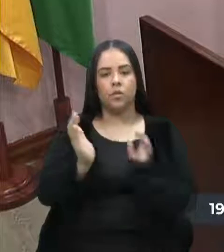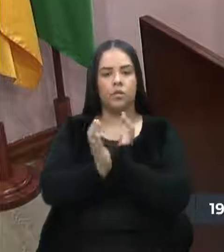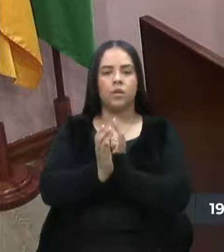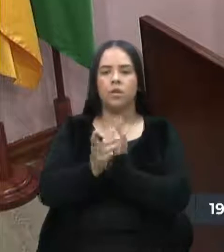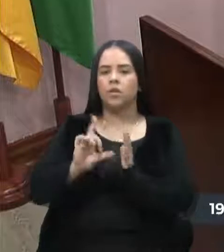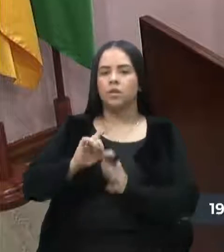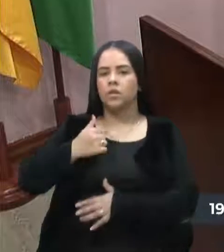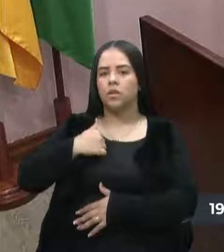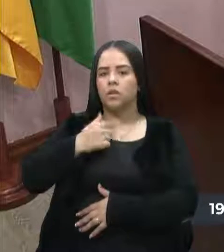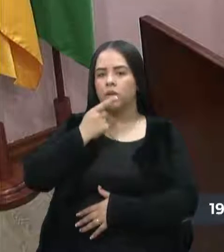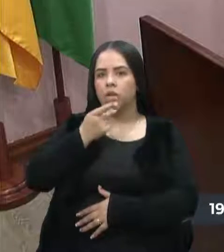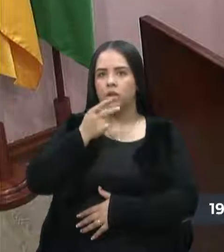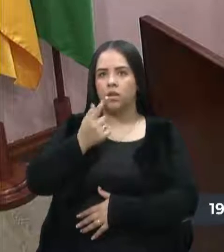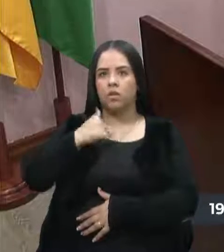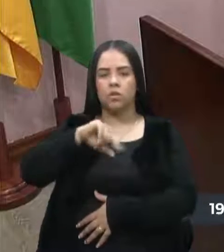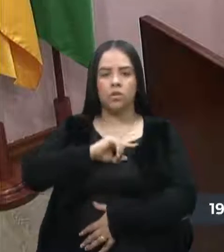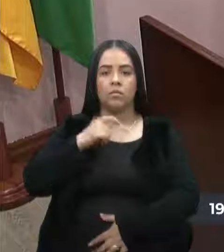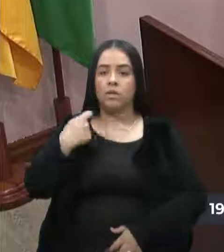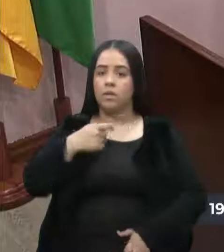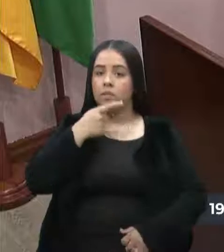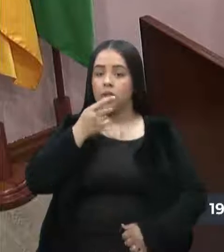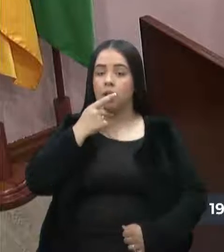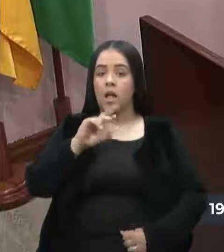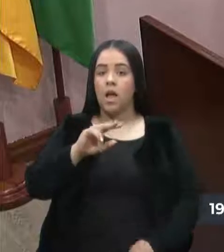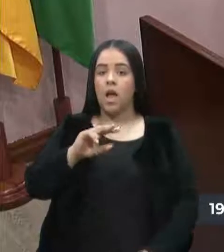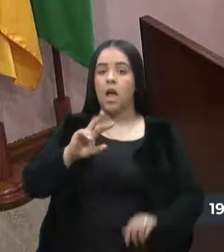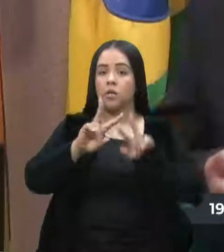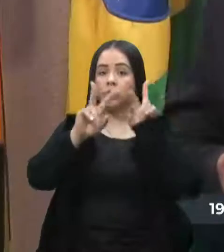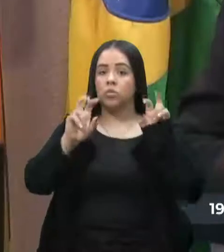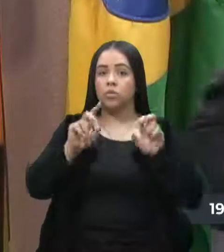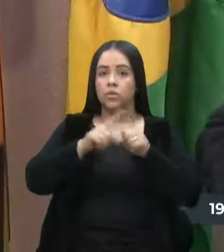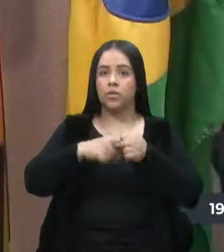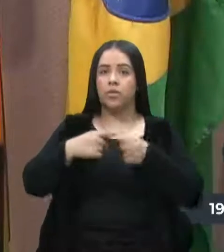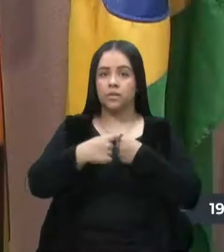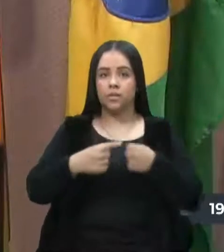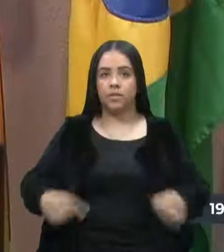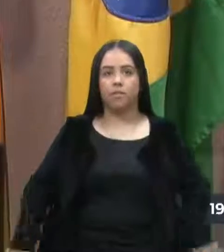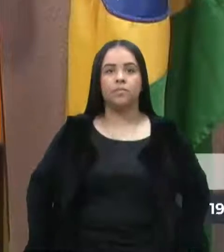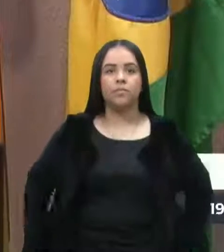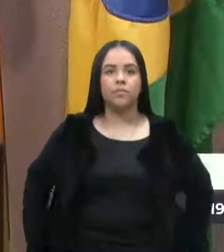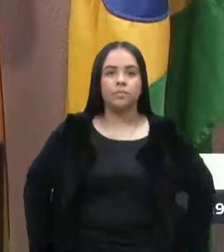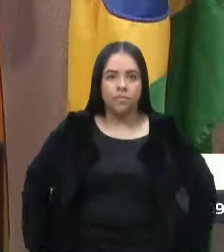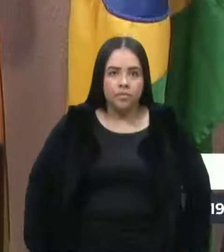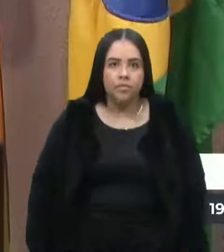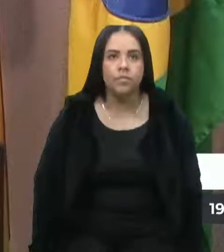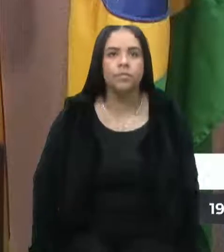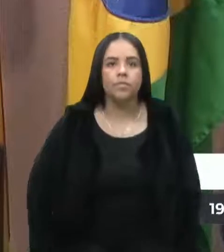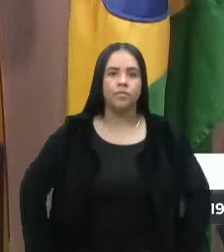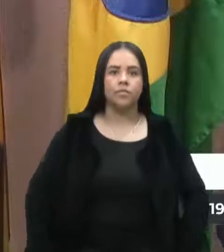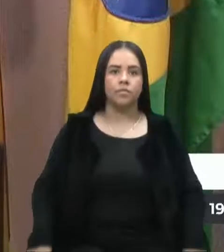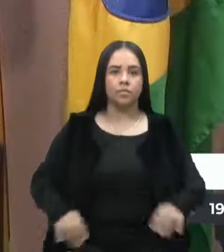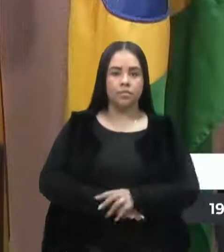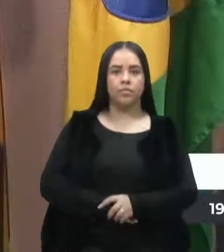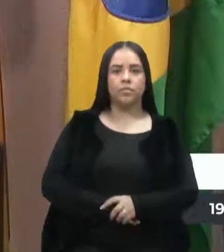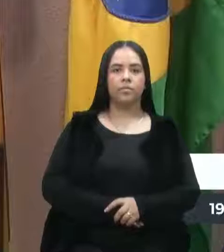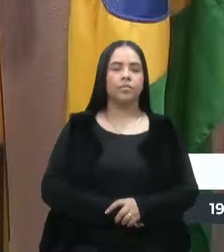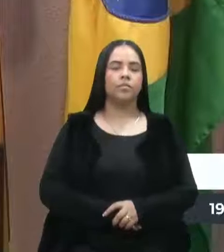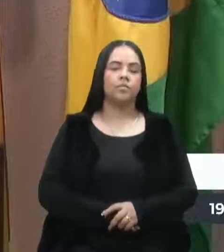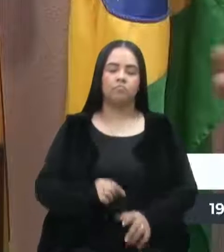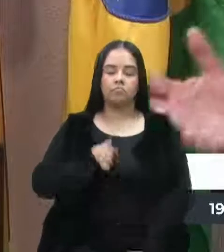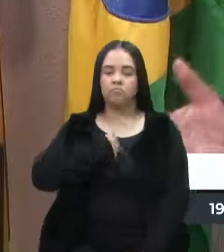aliás nós devemos falar aqui os temas da cidade né Oi e eu falei antes